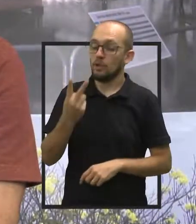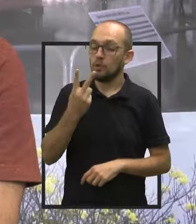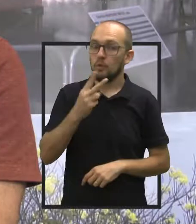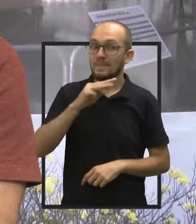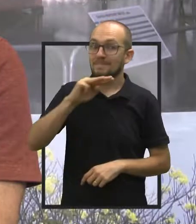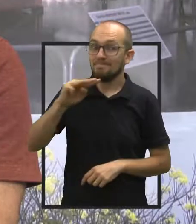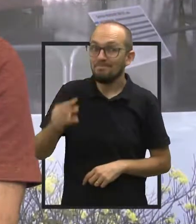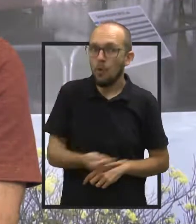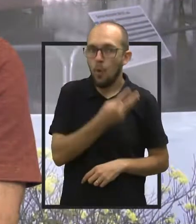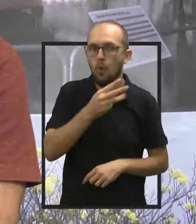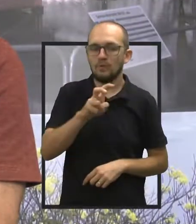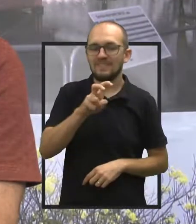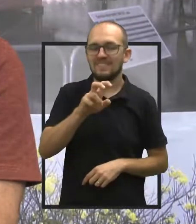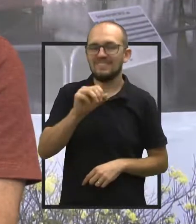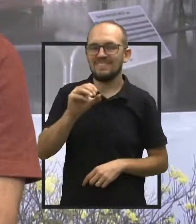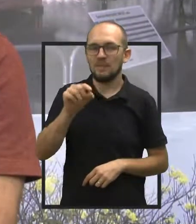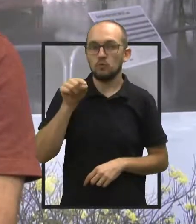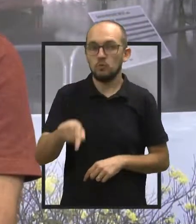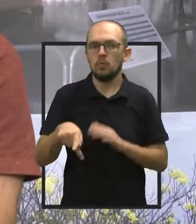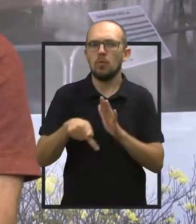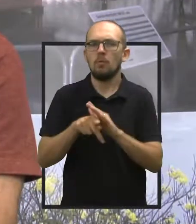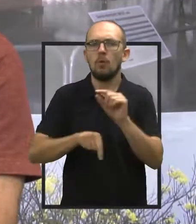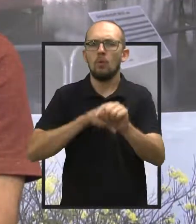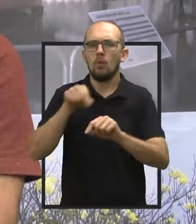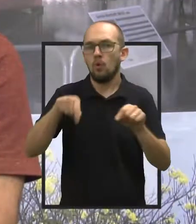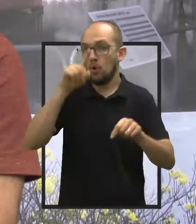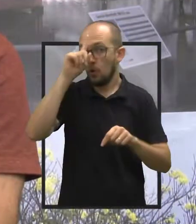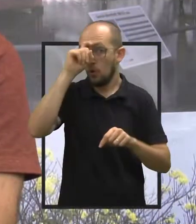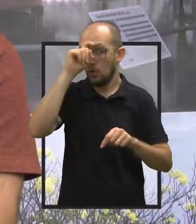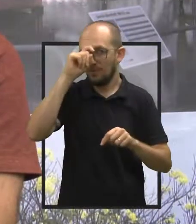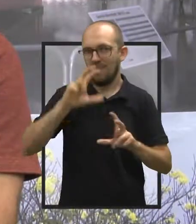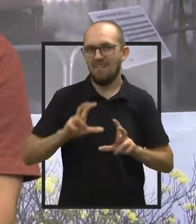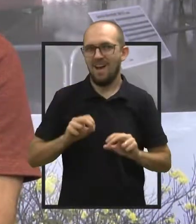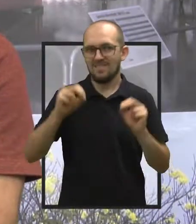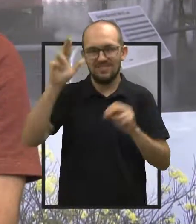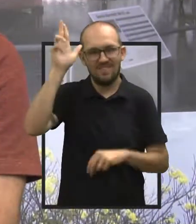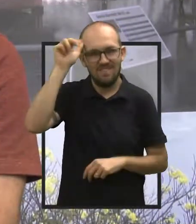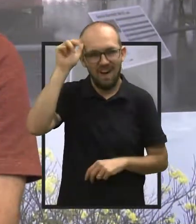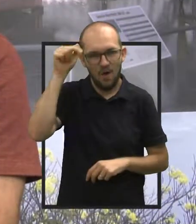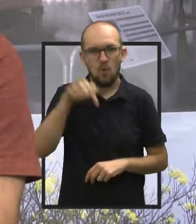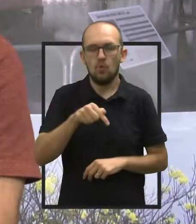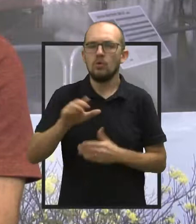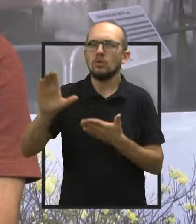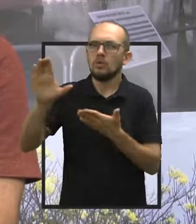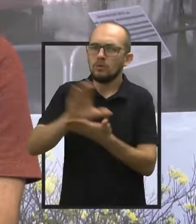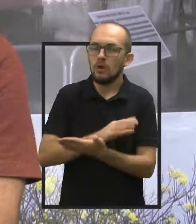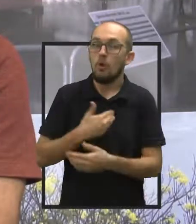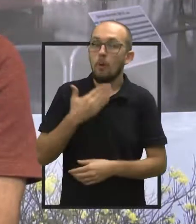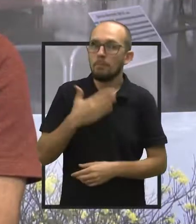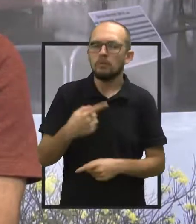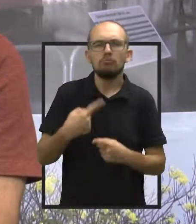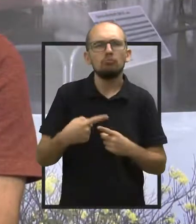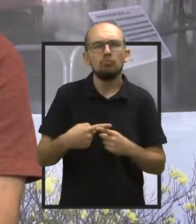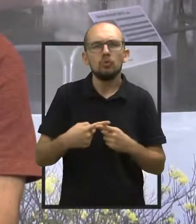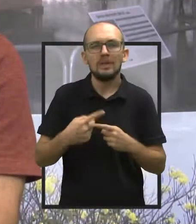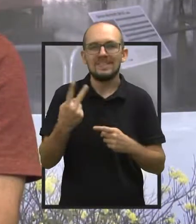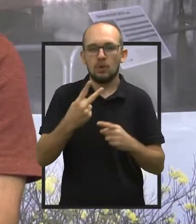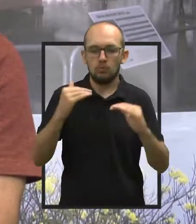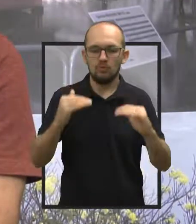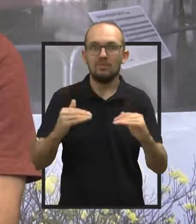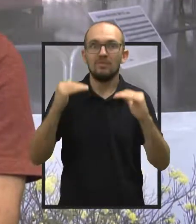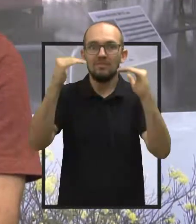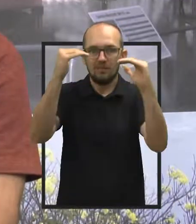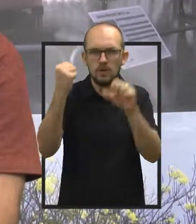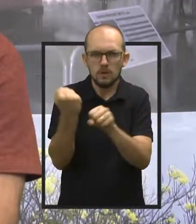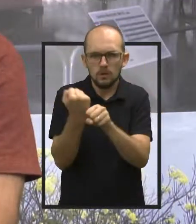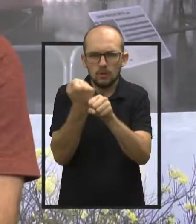R$2.500.000 para o Hospital Amaral Carvalho, para construir no segundo andar o